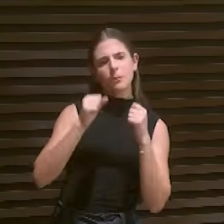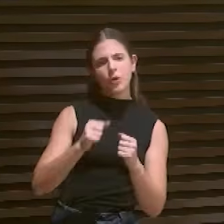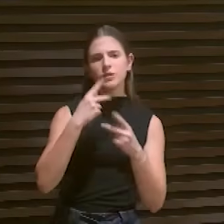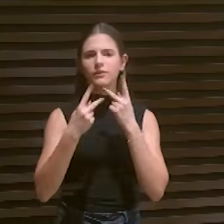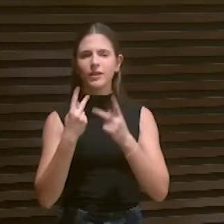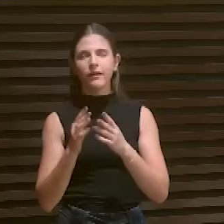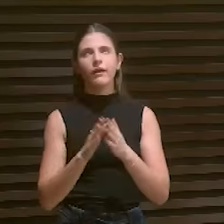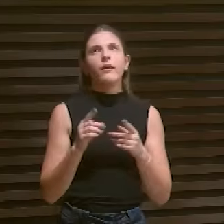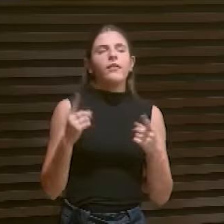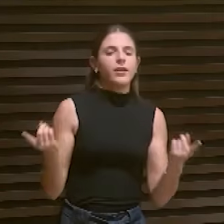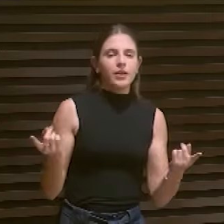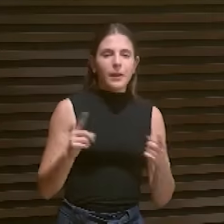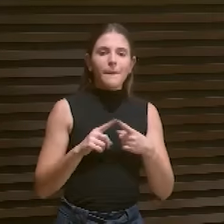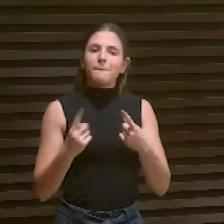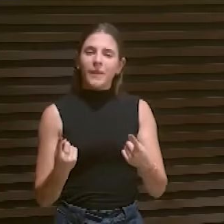é um absurdo.